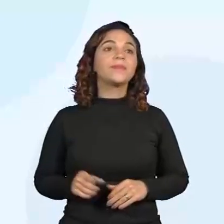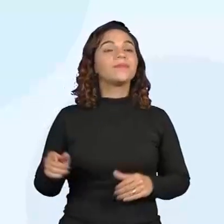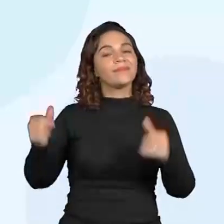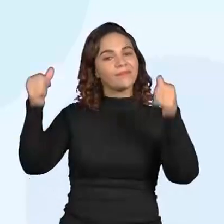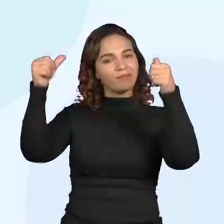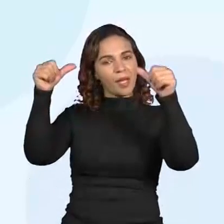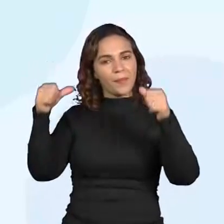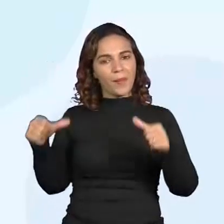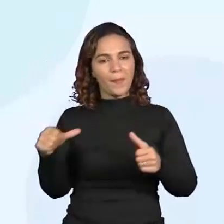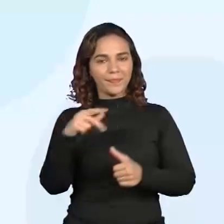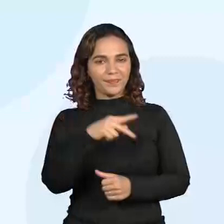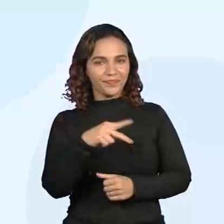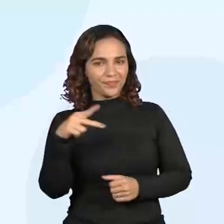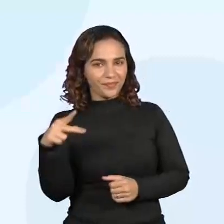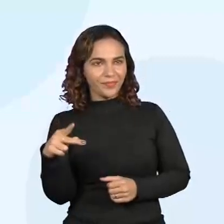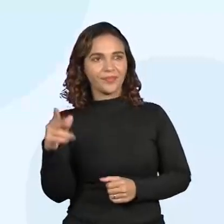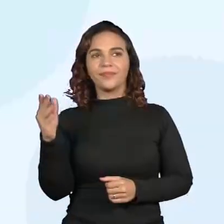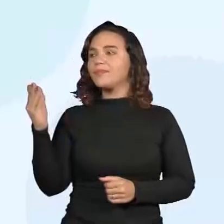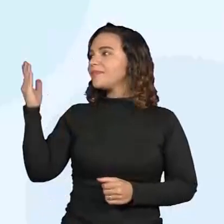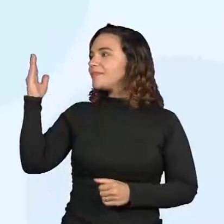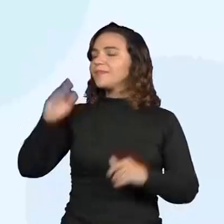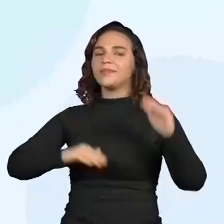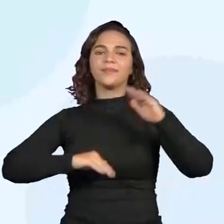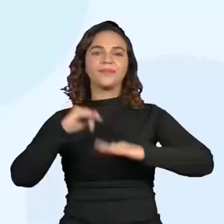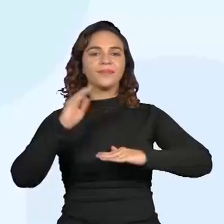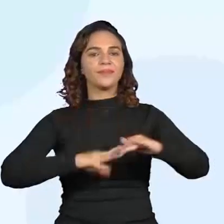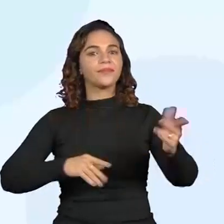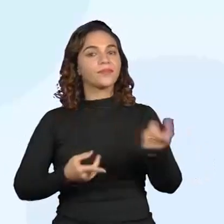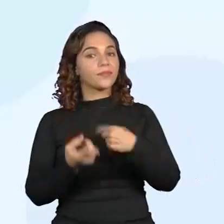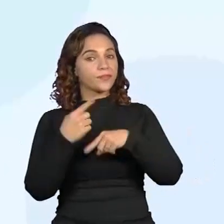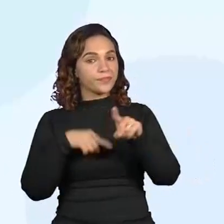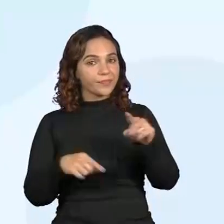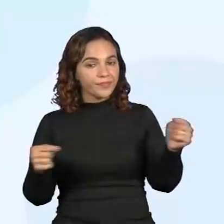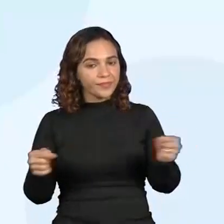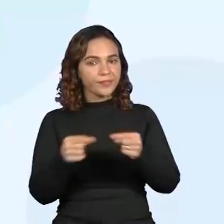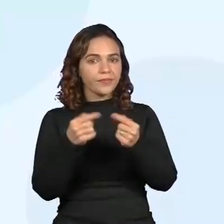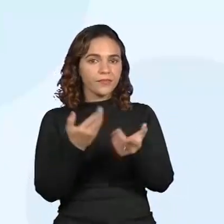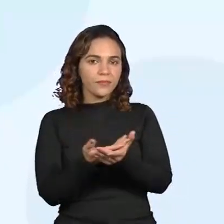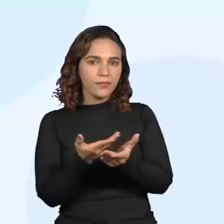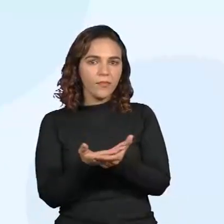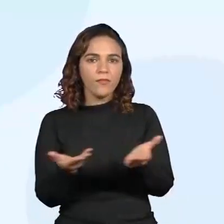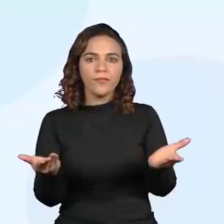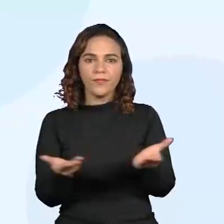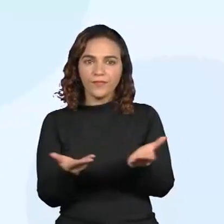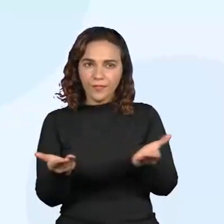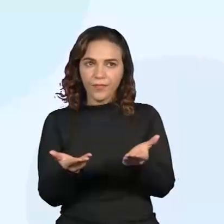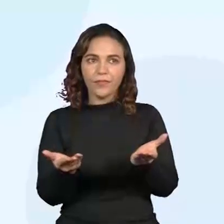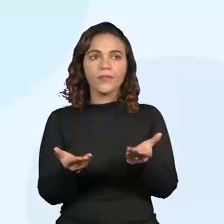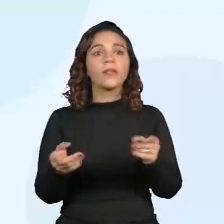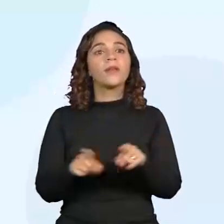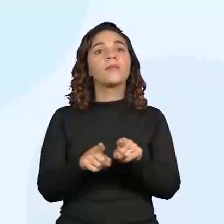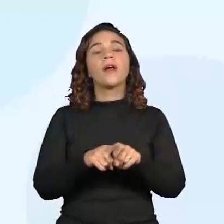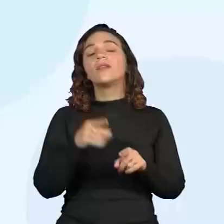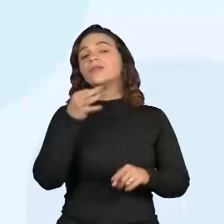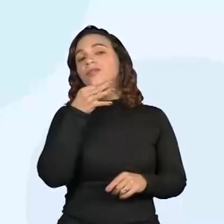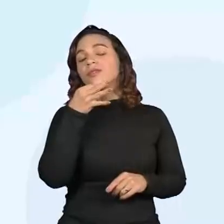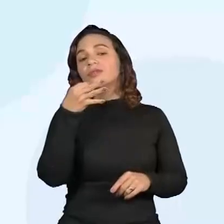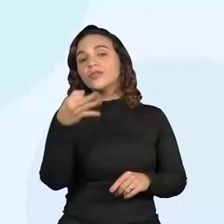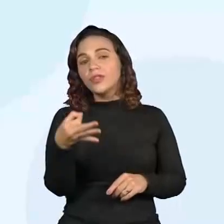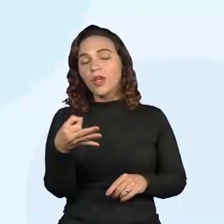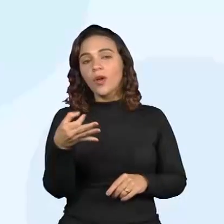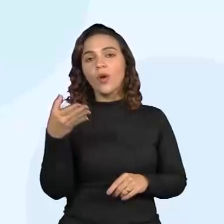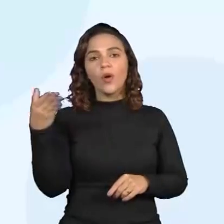mural para os meus amigos professores com as habilidades desta aula e as sugestões